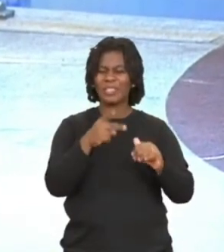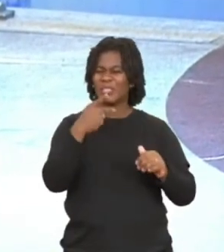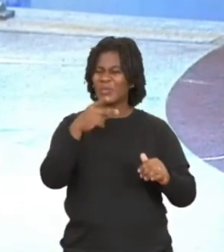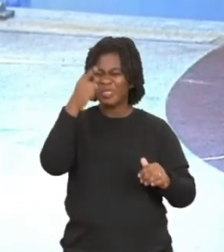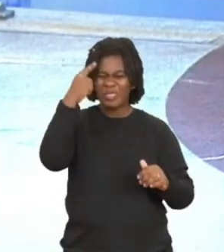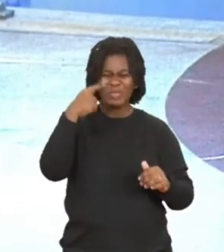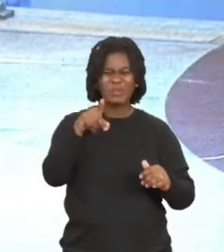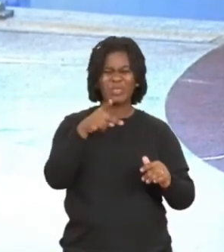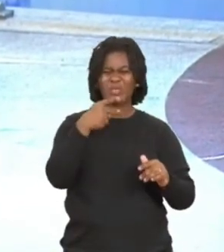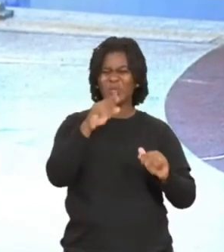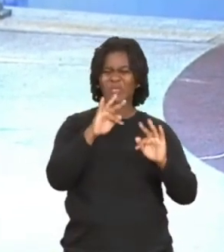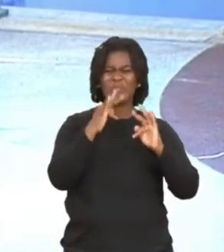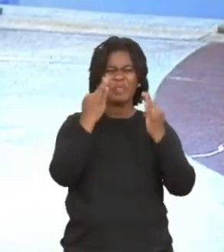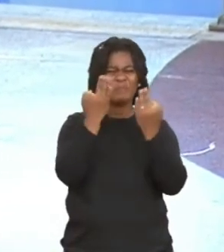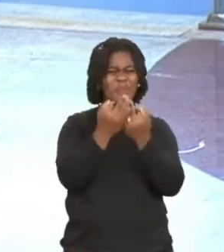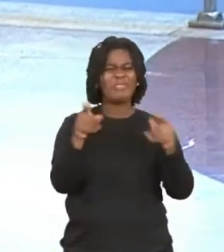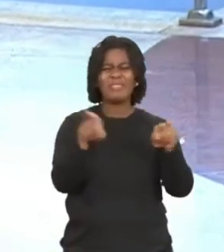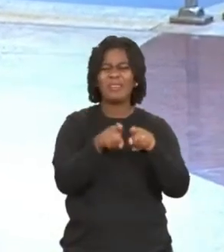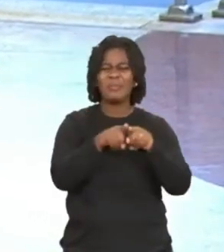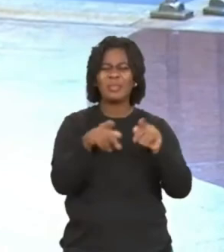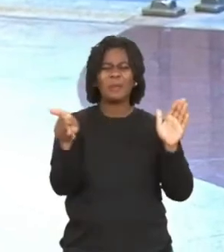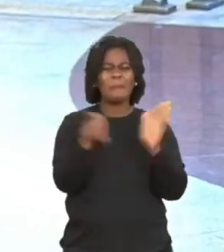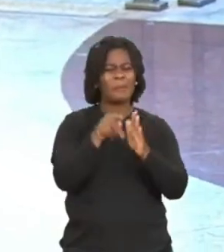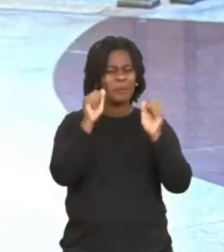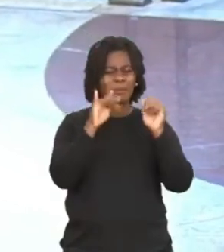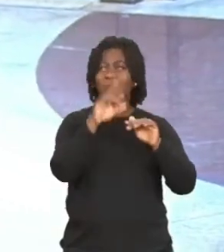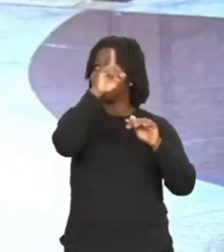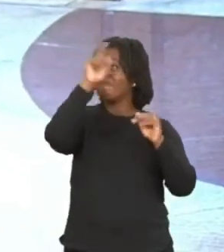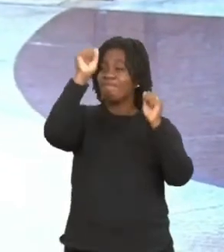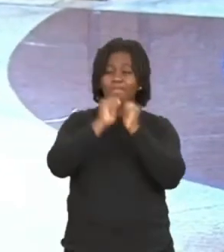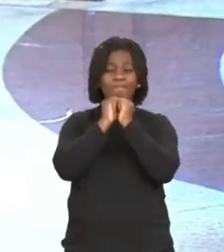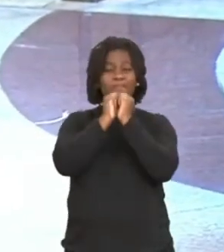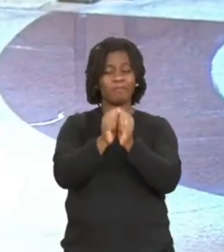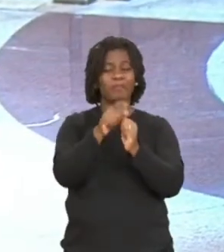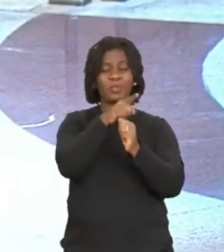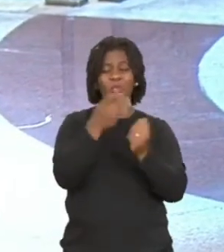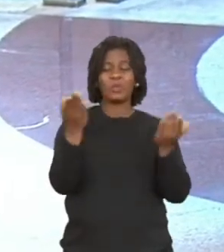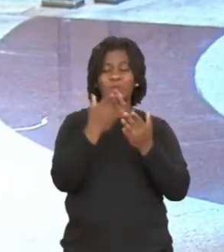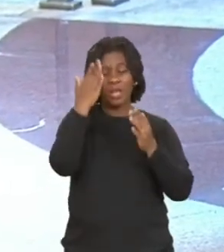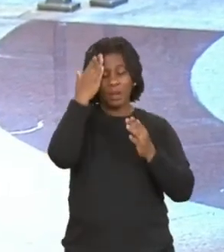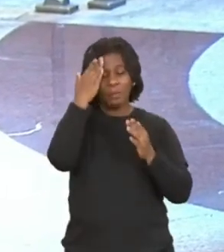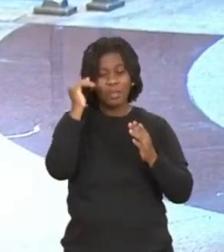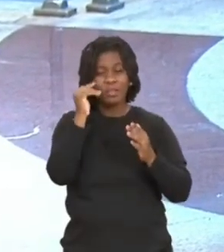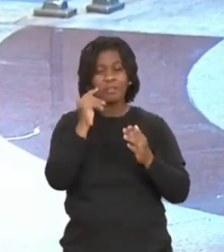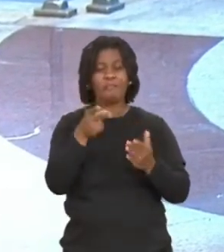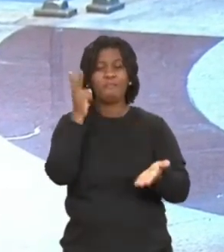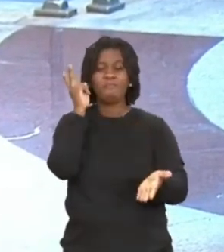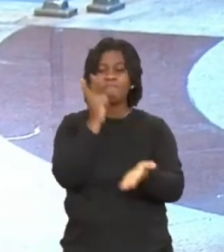família, tudo seja uma bênção. Que Deus seja com vocês hoje, amanhã